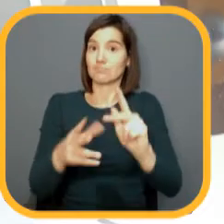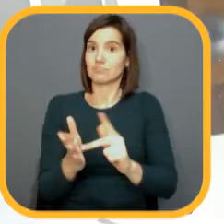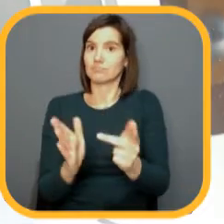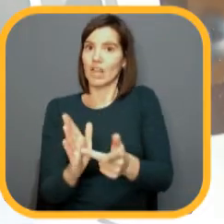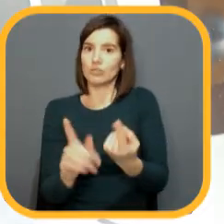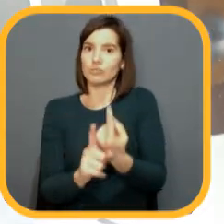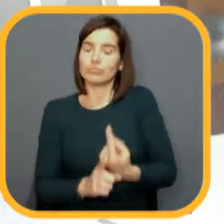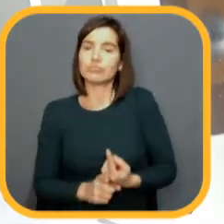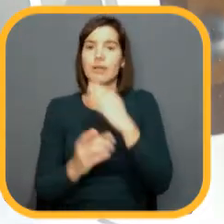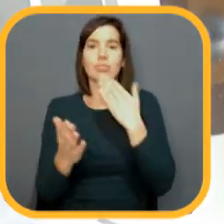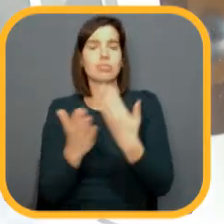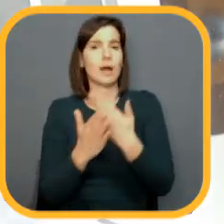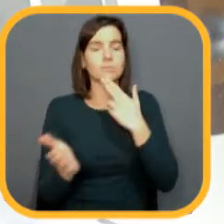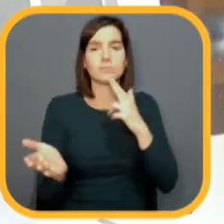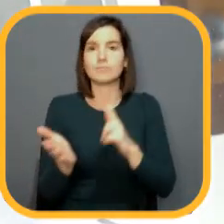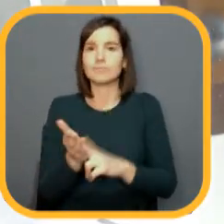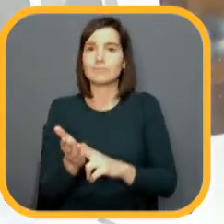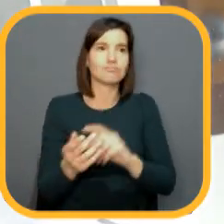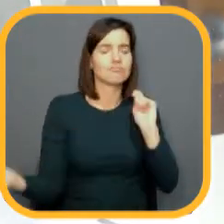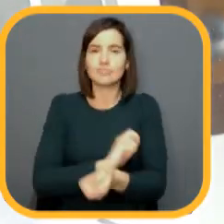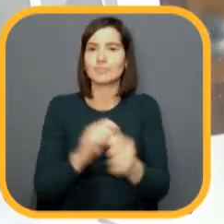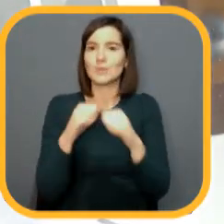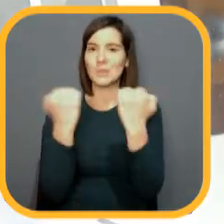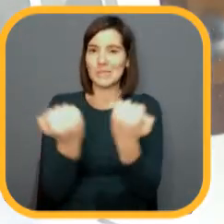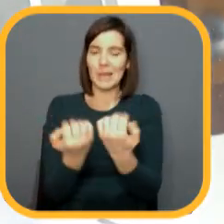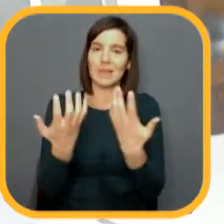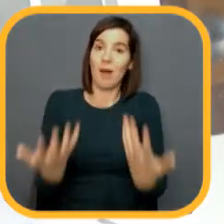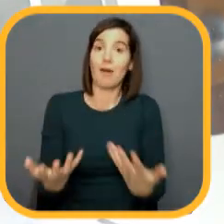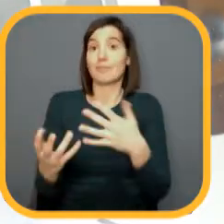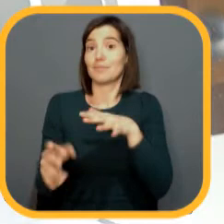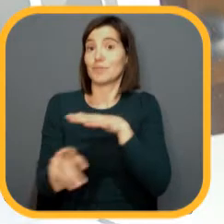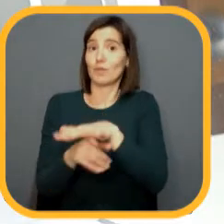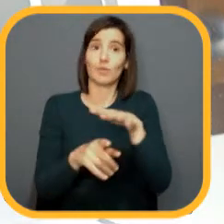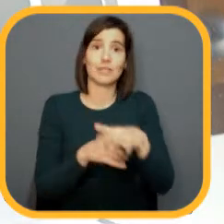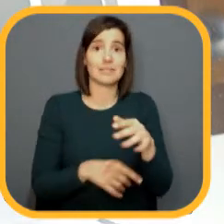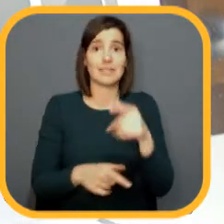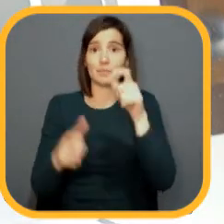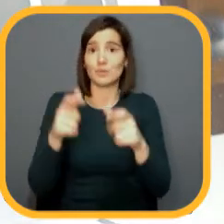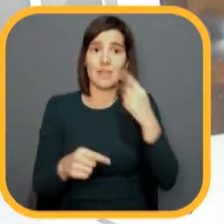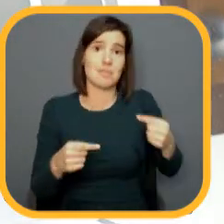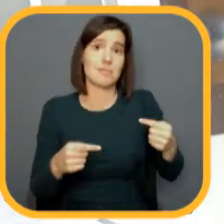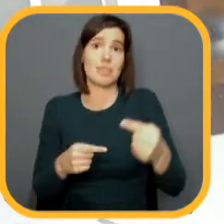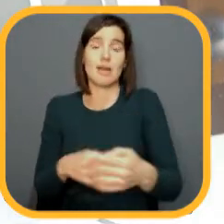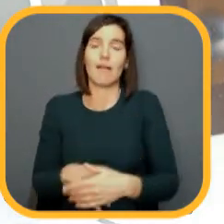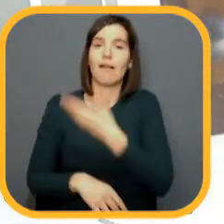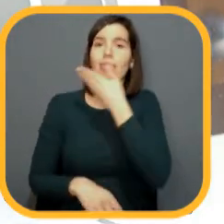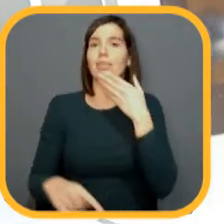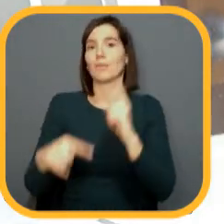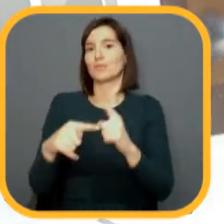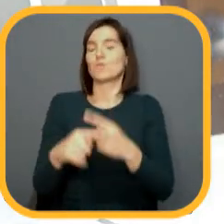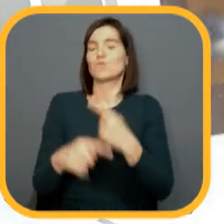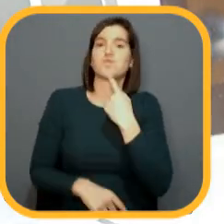O desenvolvimento tecnológico originou uma verdadeira revolução na sociedade e passou a influenciar o dia-a-dia das pessoas.